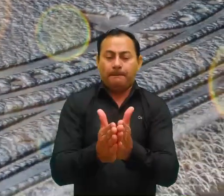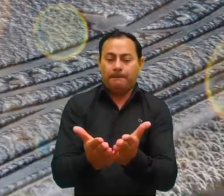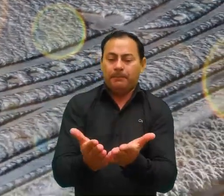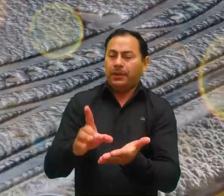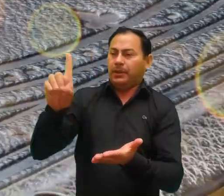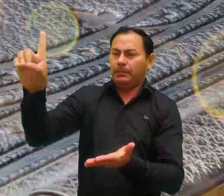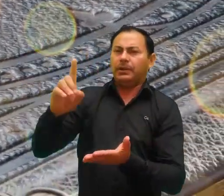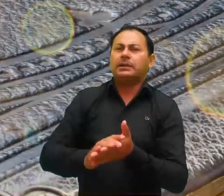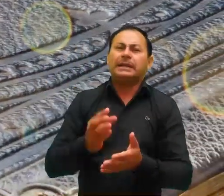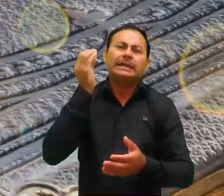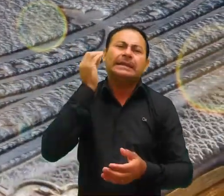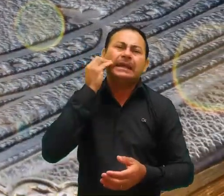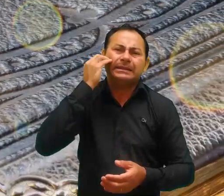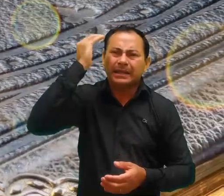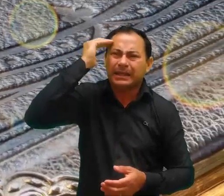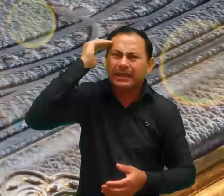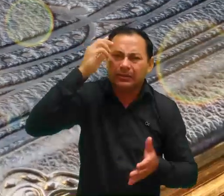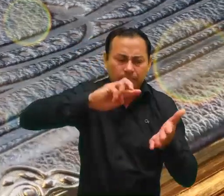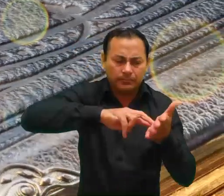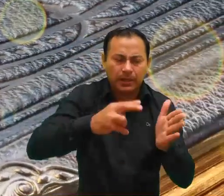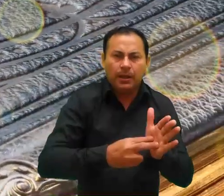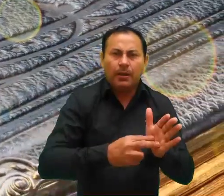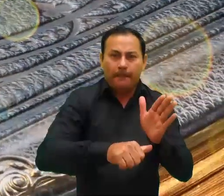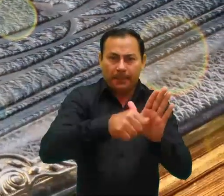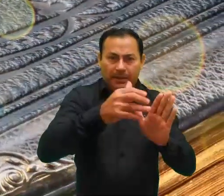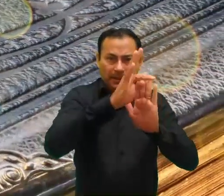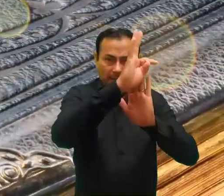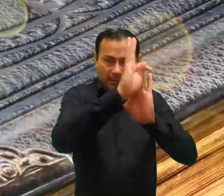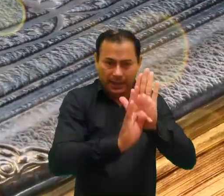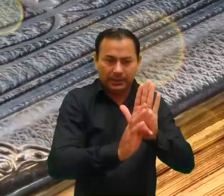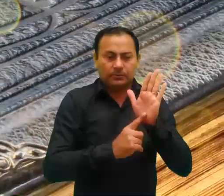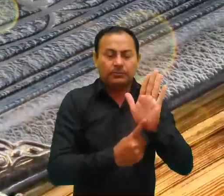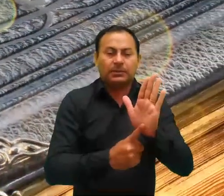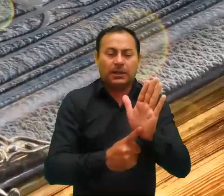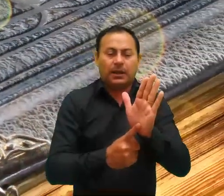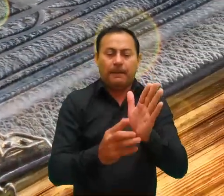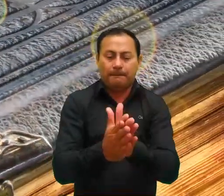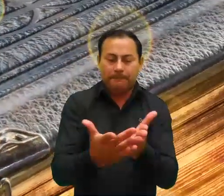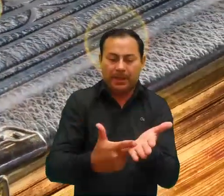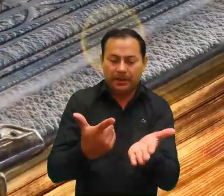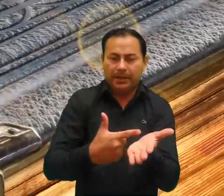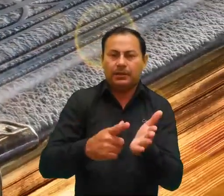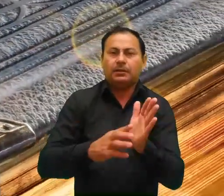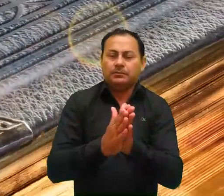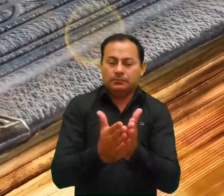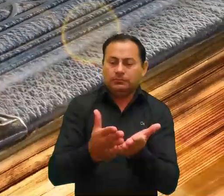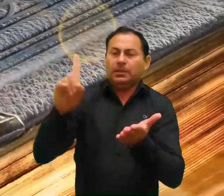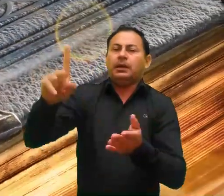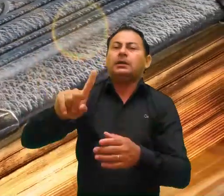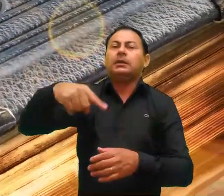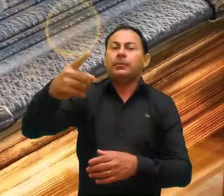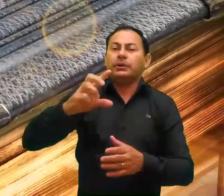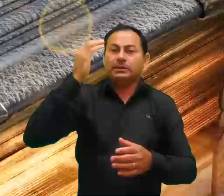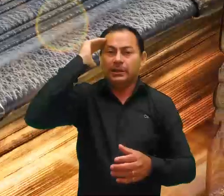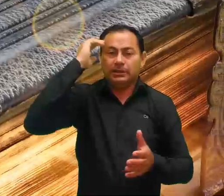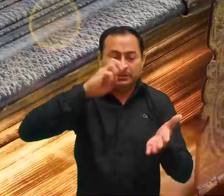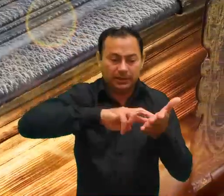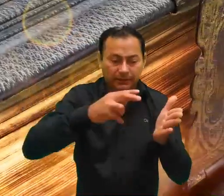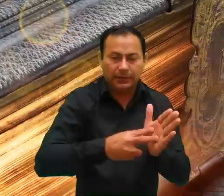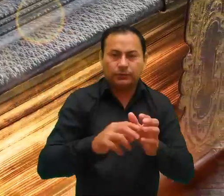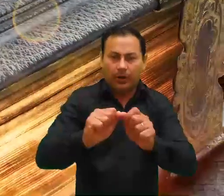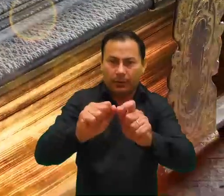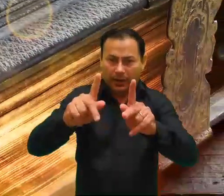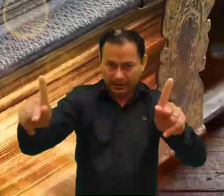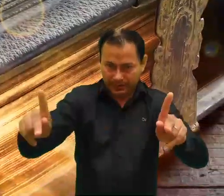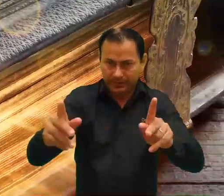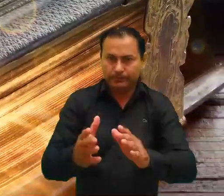símbolos bíblicos. Procure entender o que eles significam no primeiro texto em que aparecem na Bíblia, e depois você conseguirá entender os significados